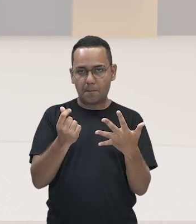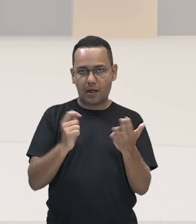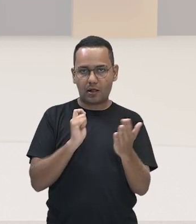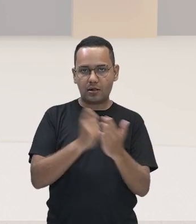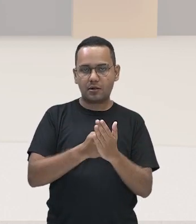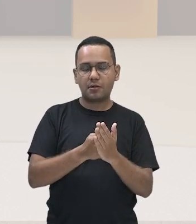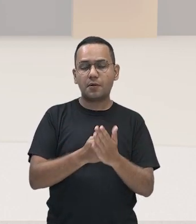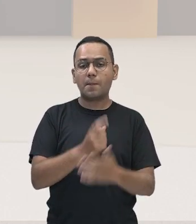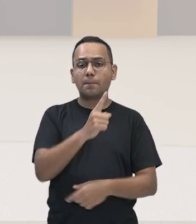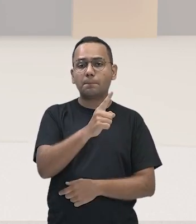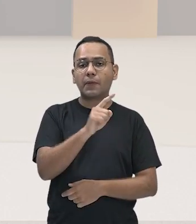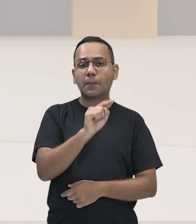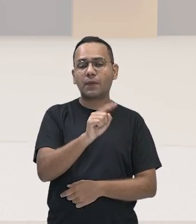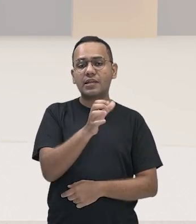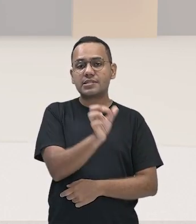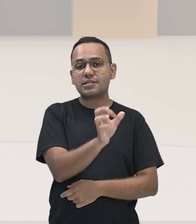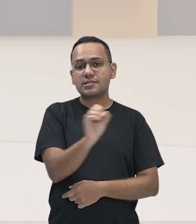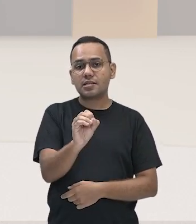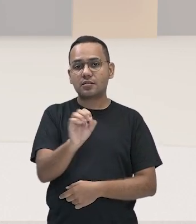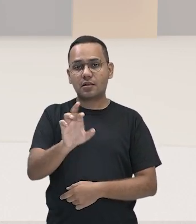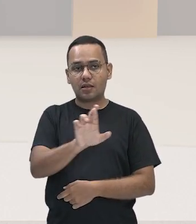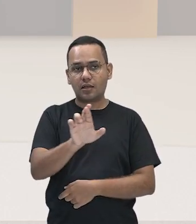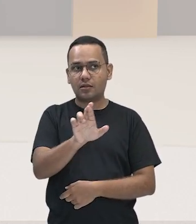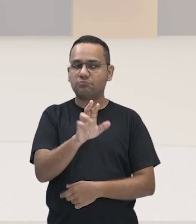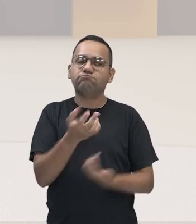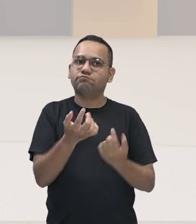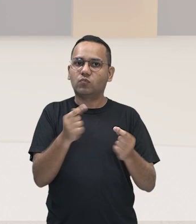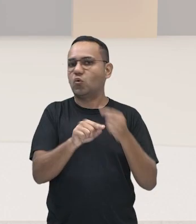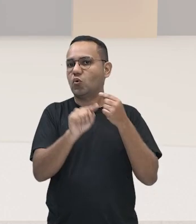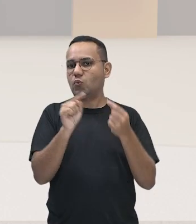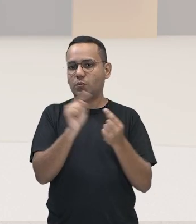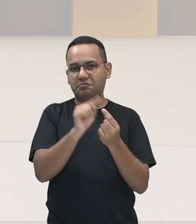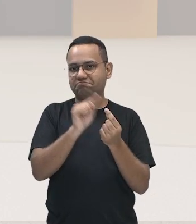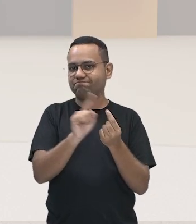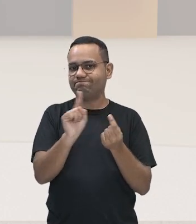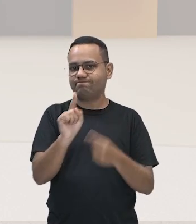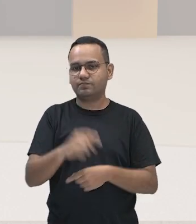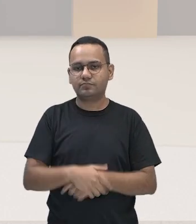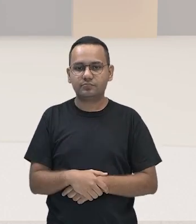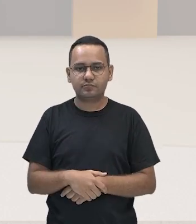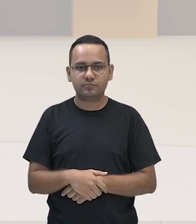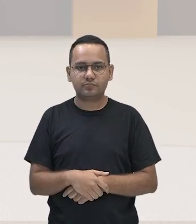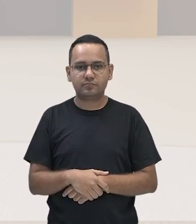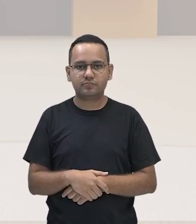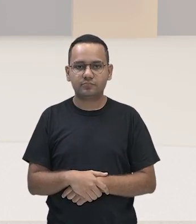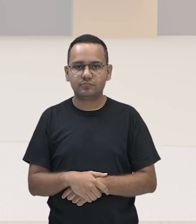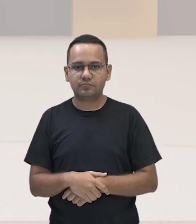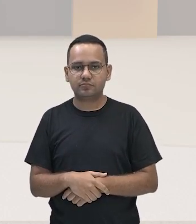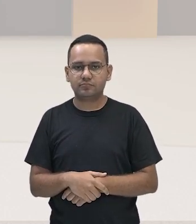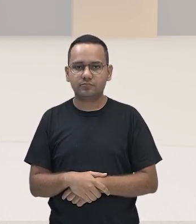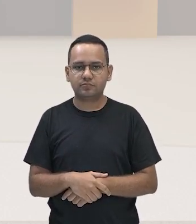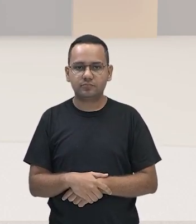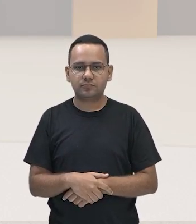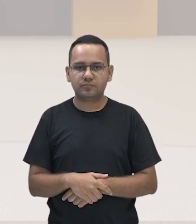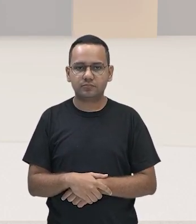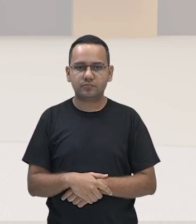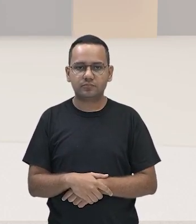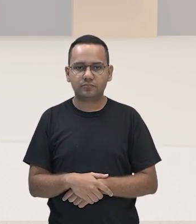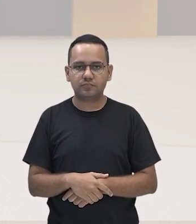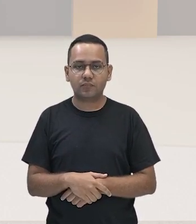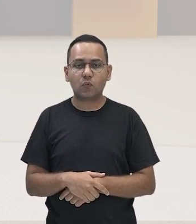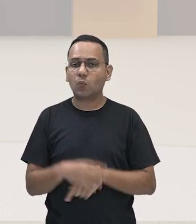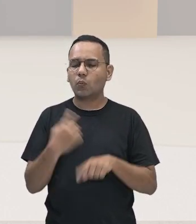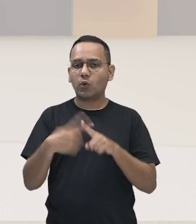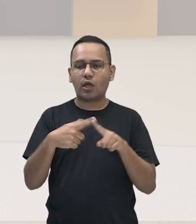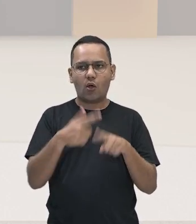1.600. Então, no caso, eu já não poderia fazer pela tabela SAC. Entenderam? Apesar das outras irem